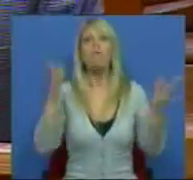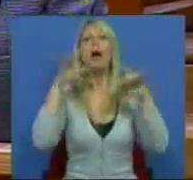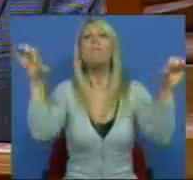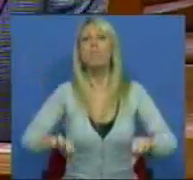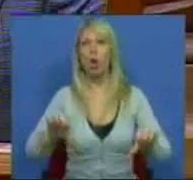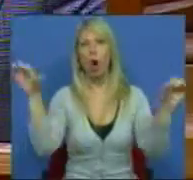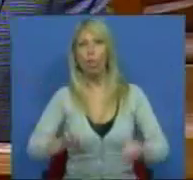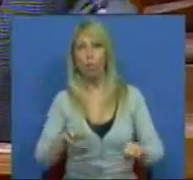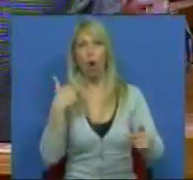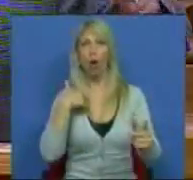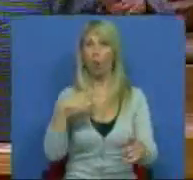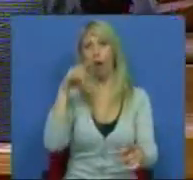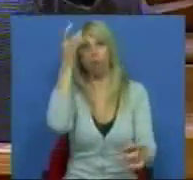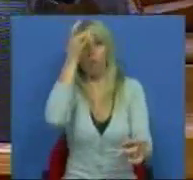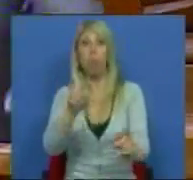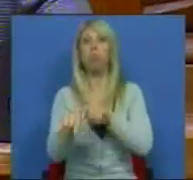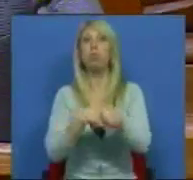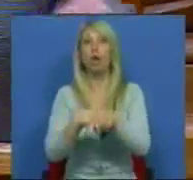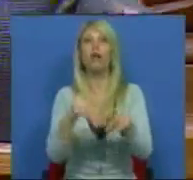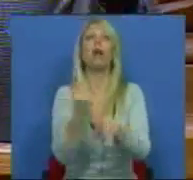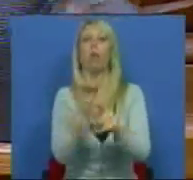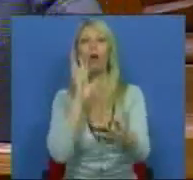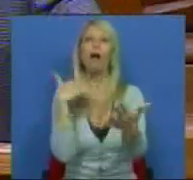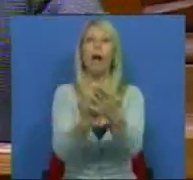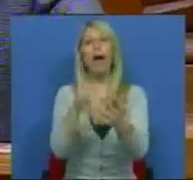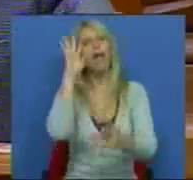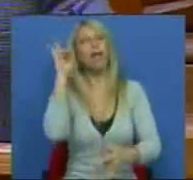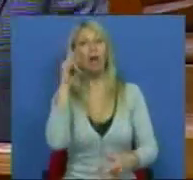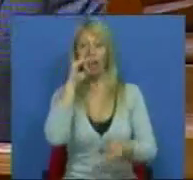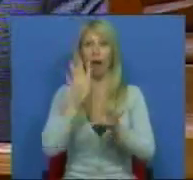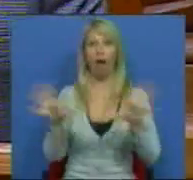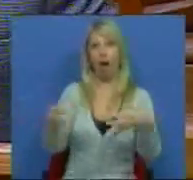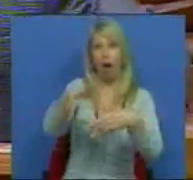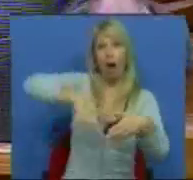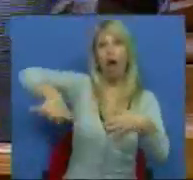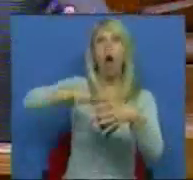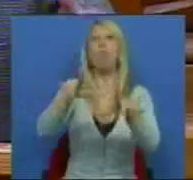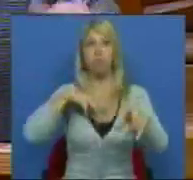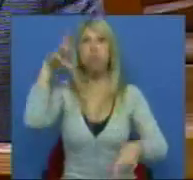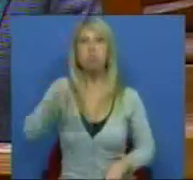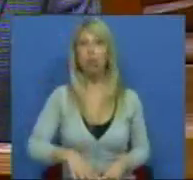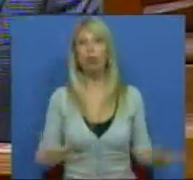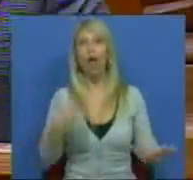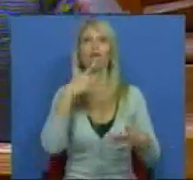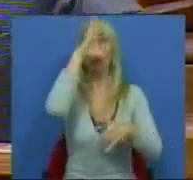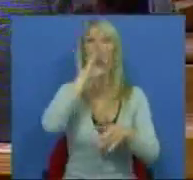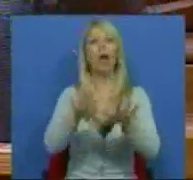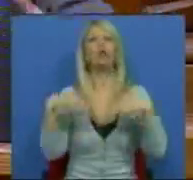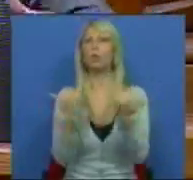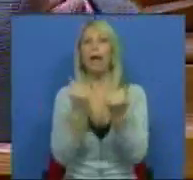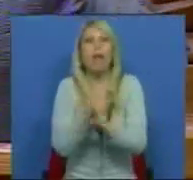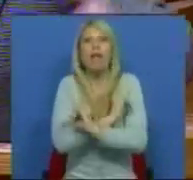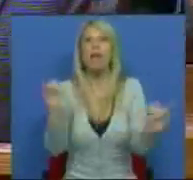ponto de vista político, porque vai convalidando a ideia no seio da população portuguesa de que o Estado Social é insustentável, de que